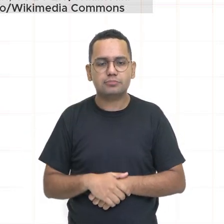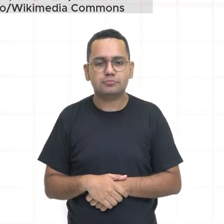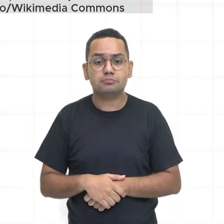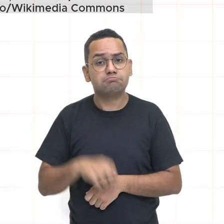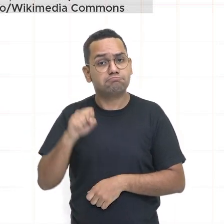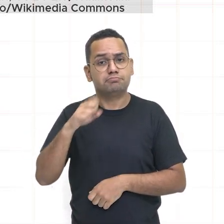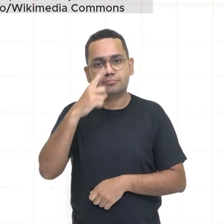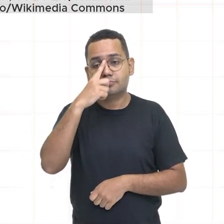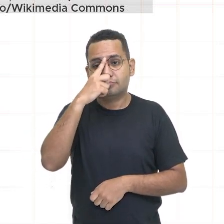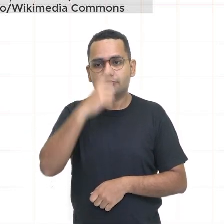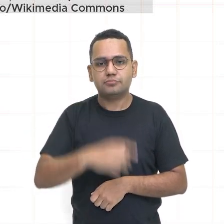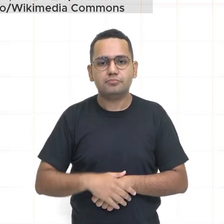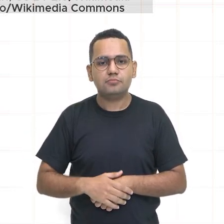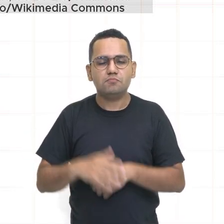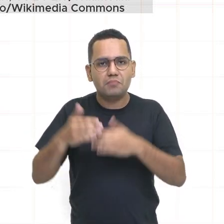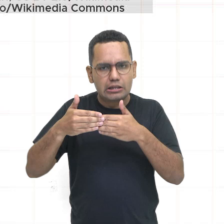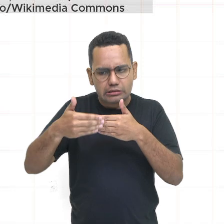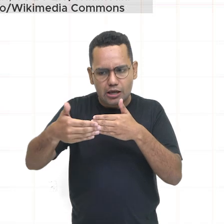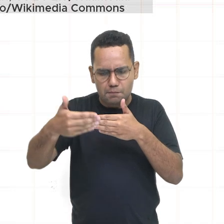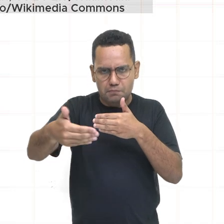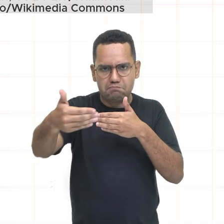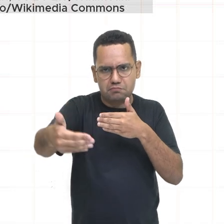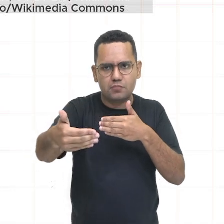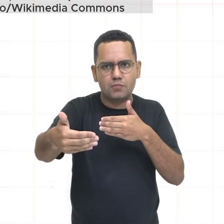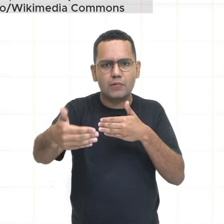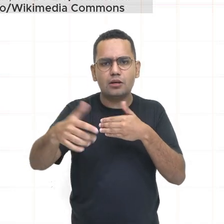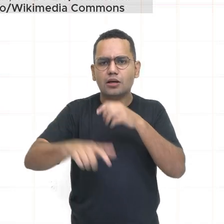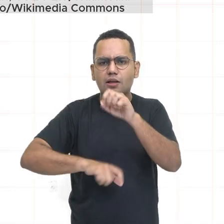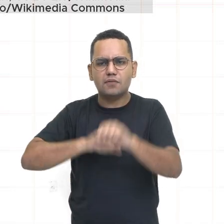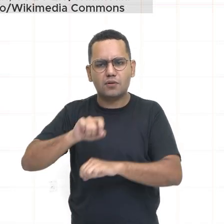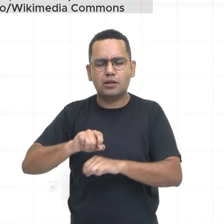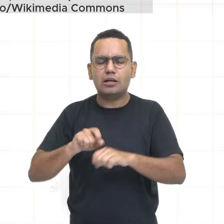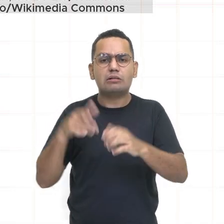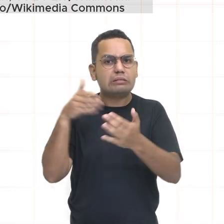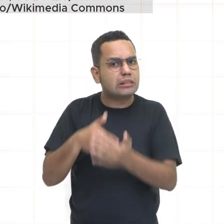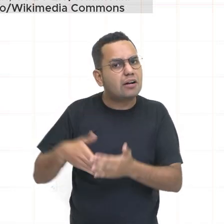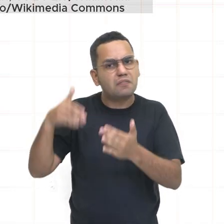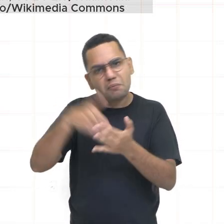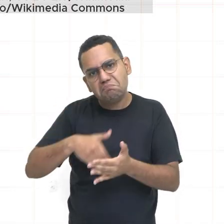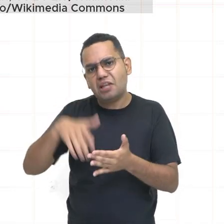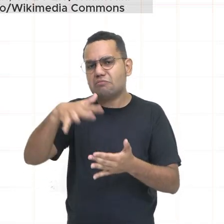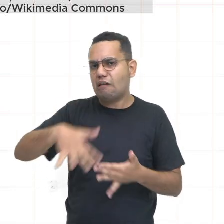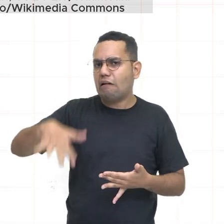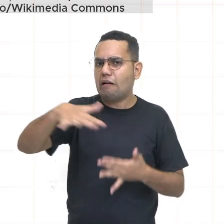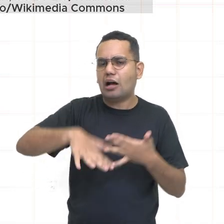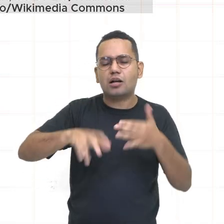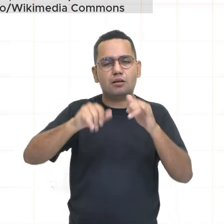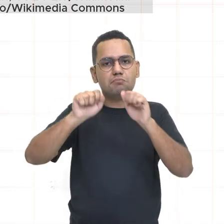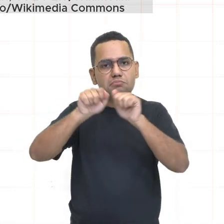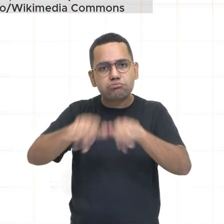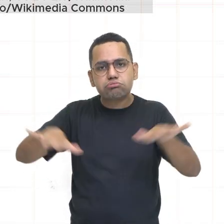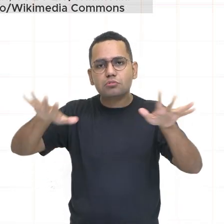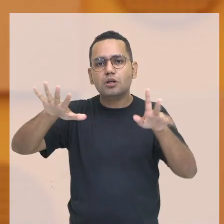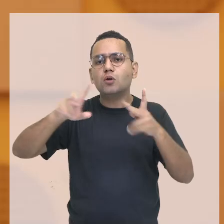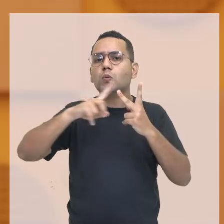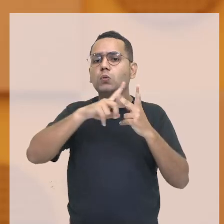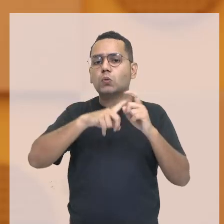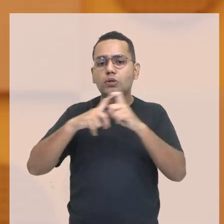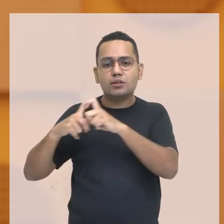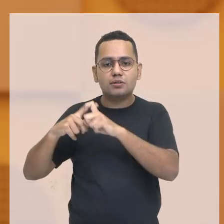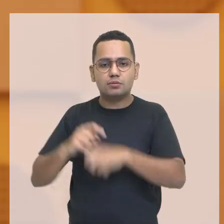SA começou a ser um empecilho para o ideário nazista. Eles começaram a observar que aquele ideário estava